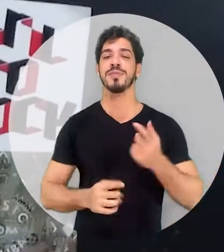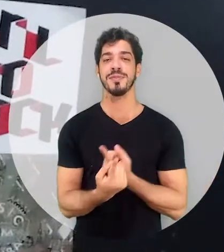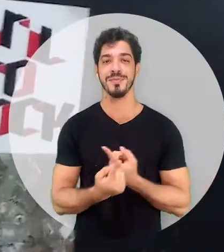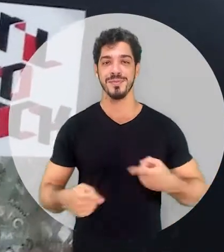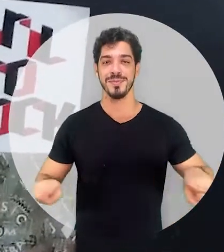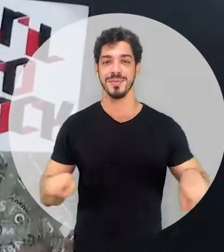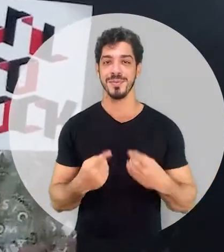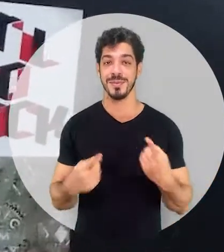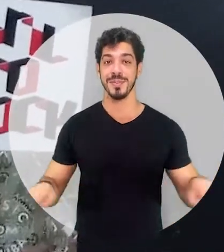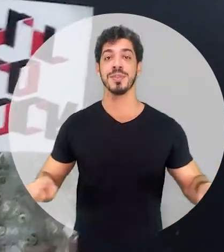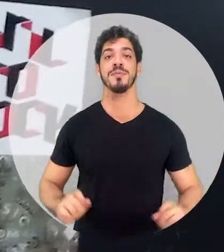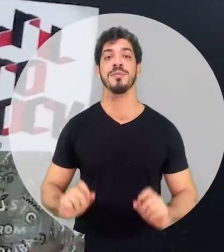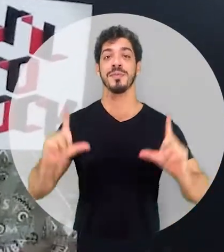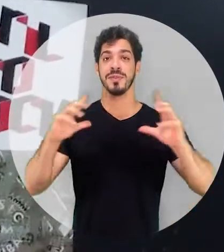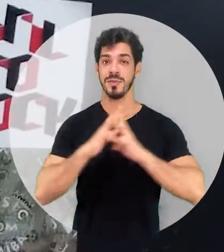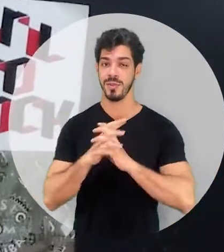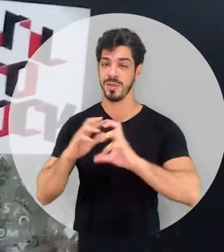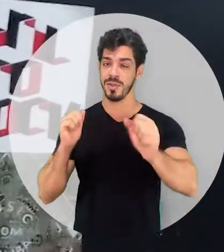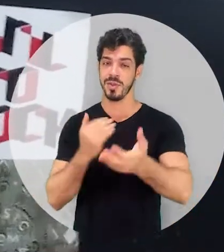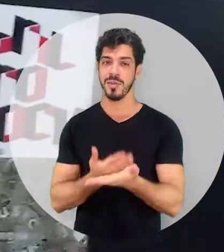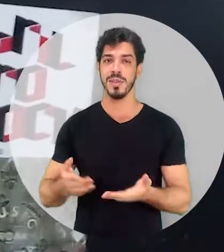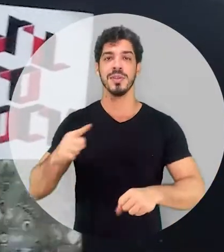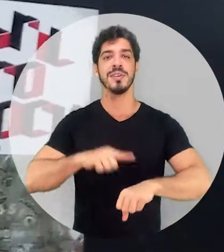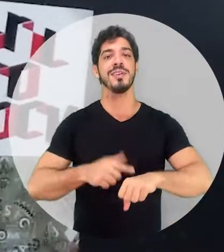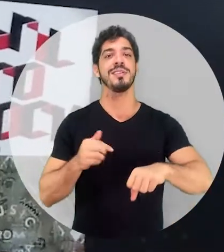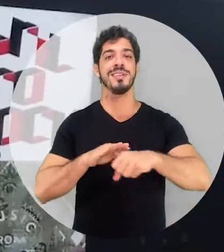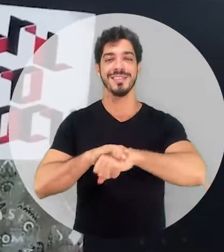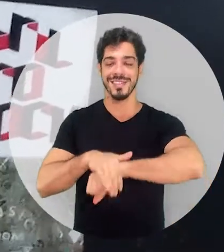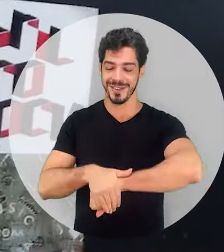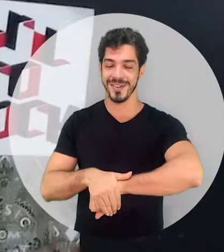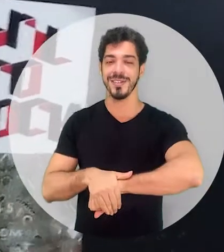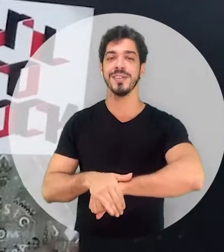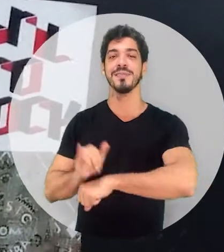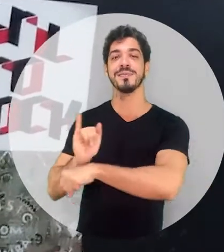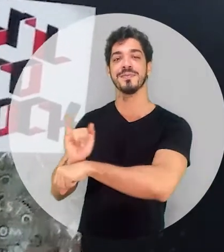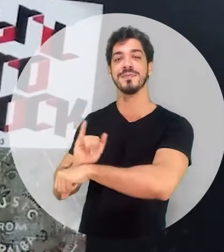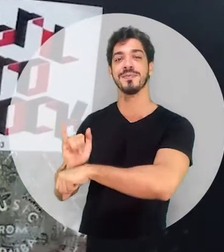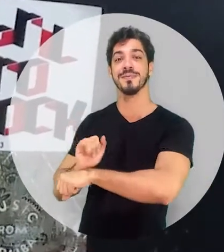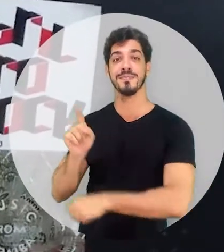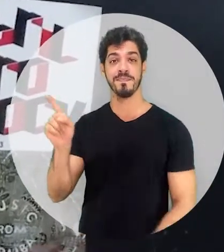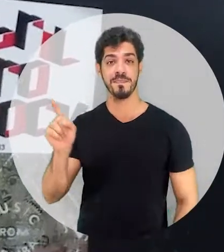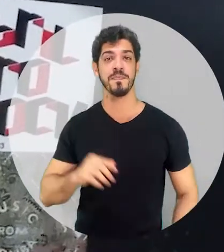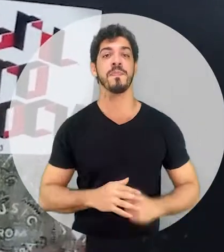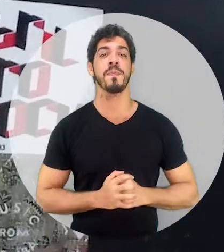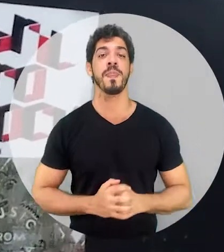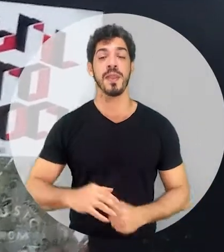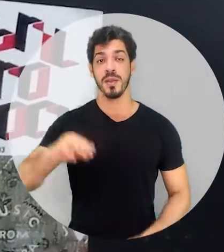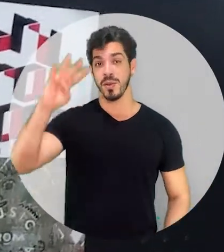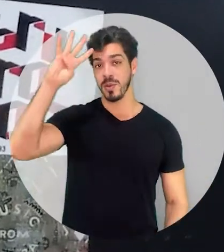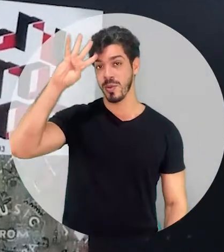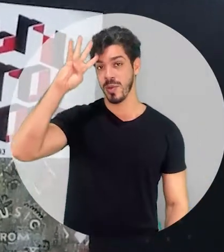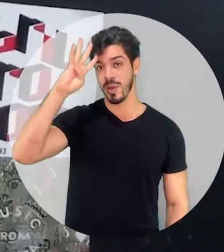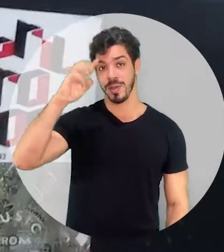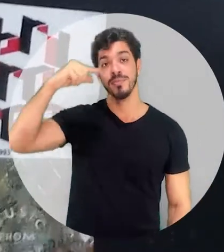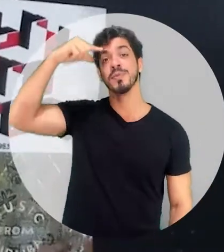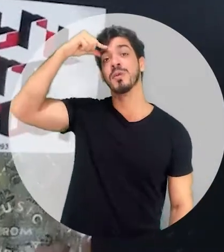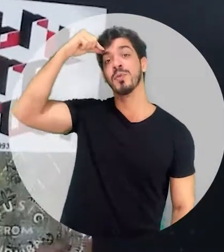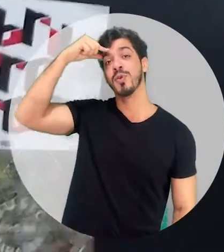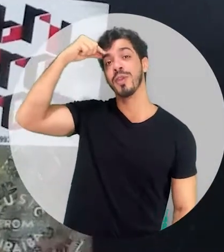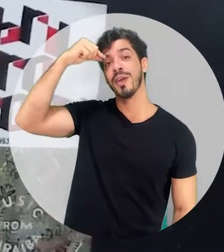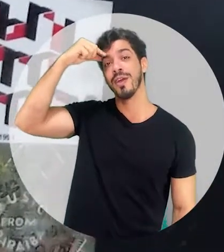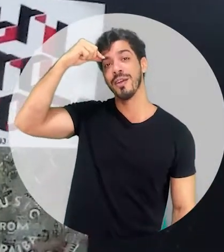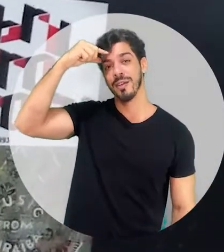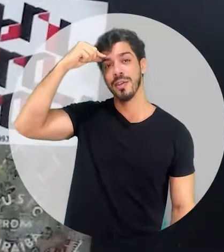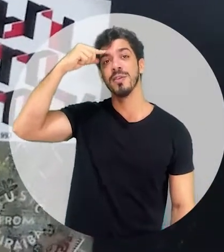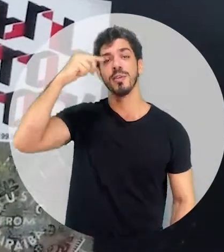violoncelista. Painel Funesc começa às 7 da noite ao vivo no YouTube. Na quarta-feira, dia 12, Ponax Vila Nova